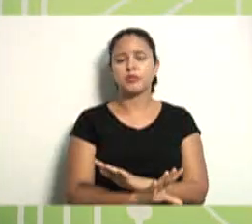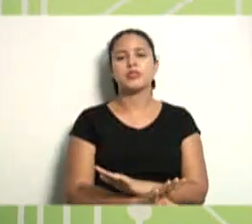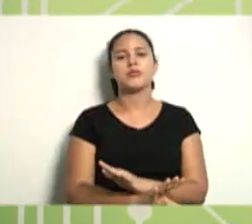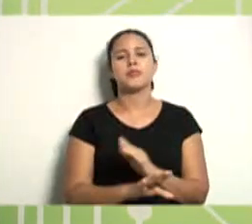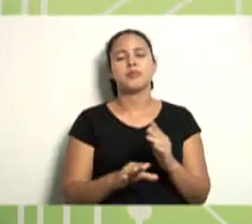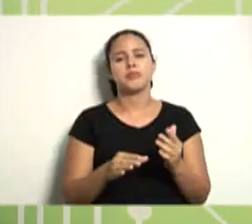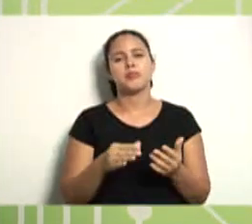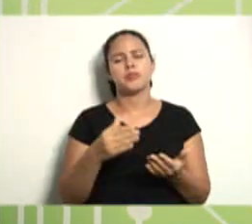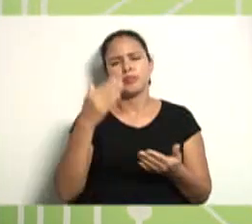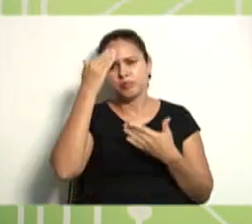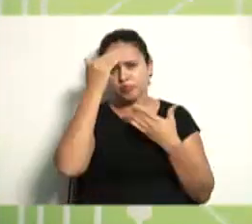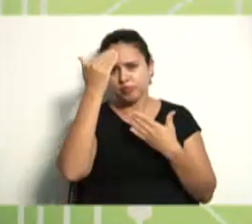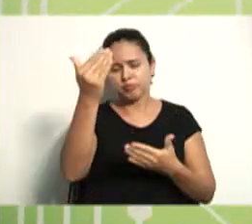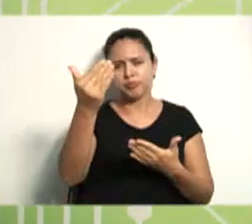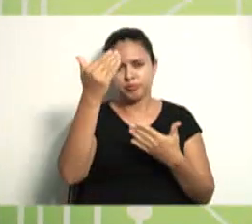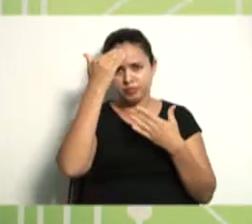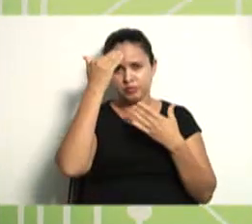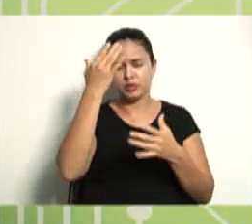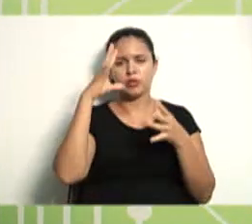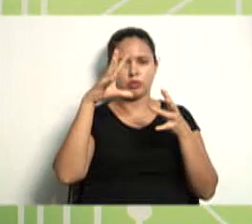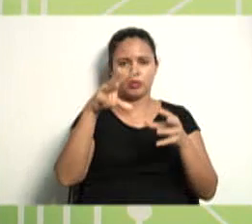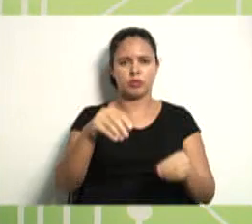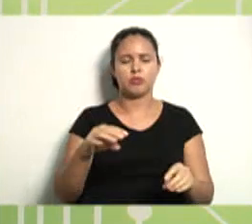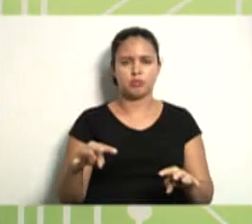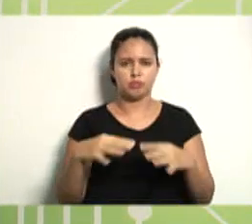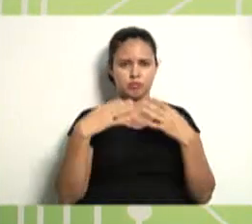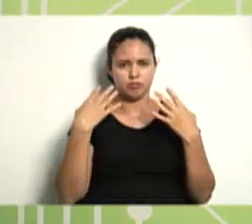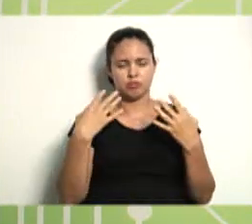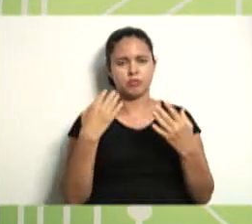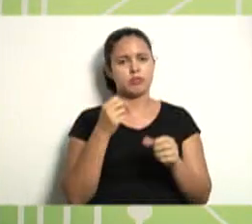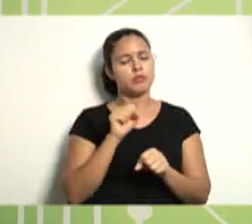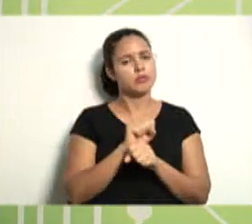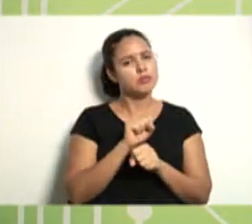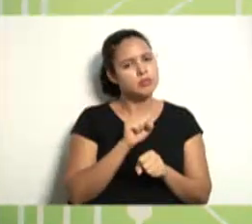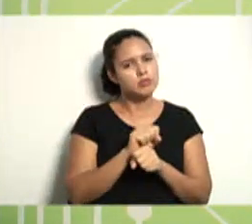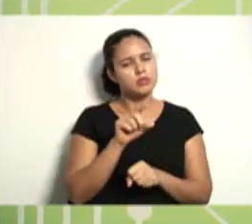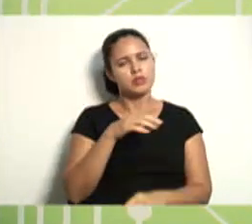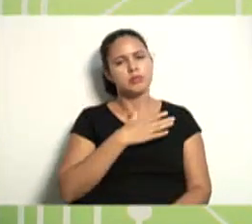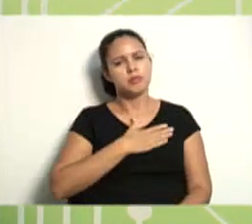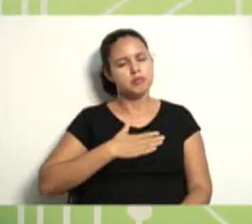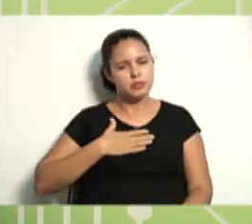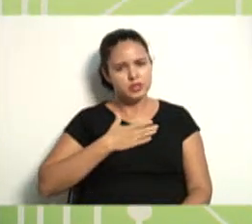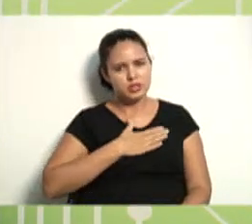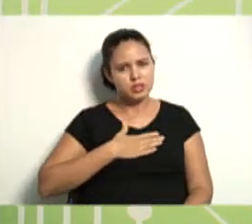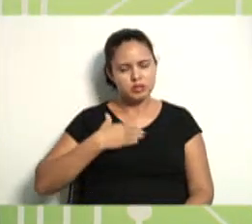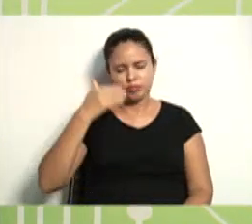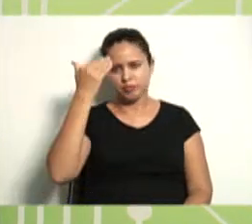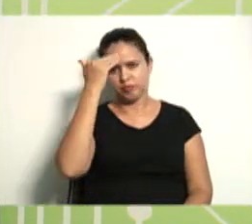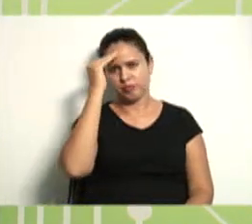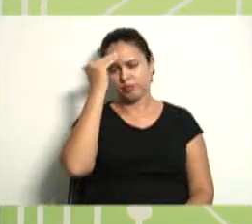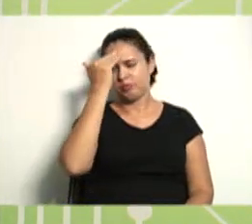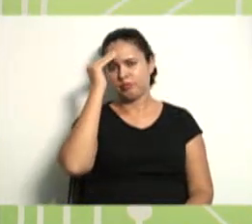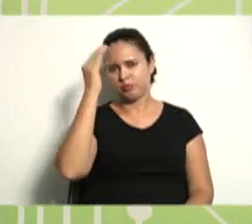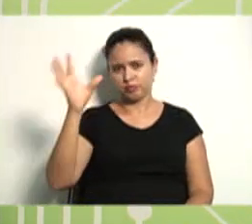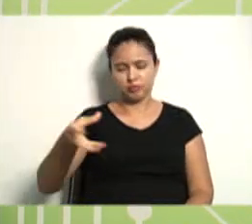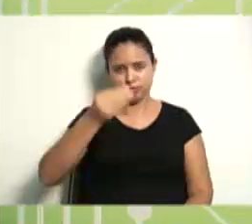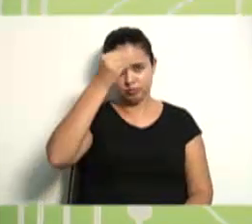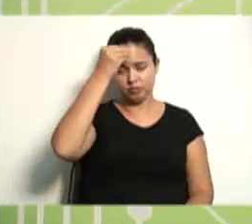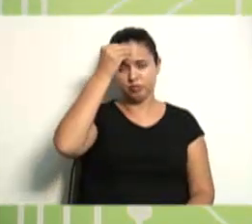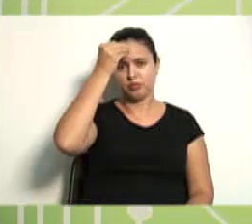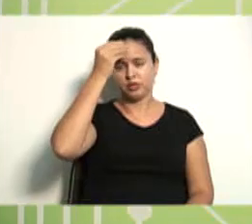a aula. Muito obrigada pela participação. Espero que vocês tenham entendido.